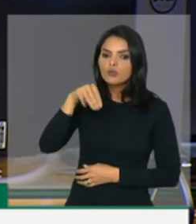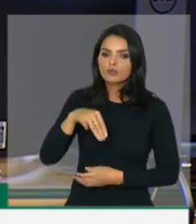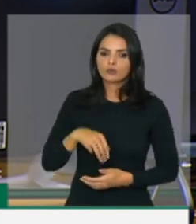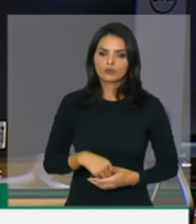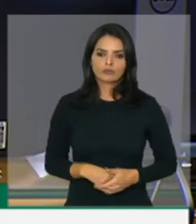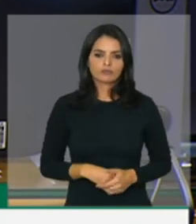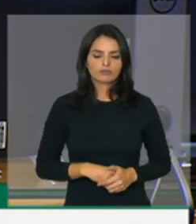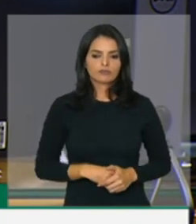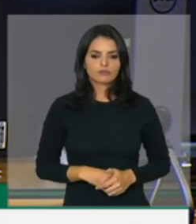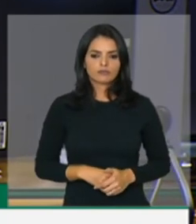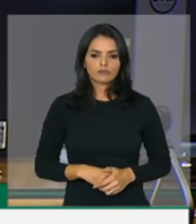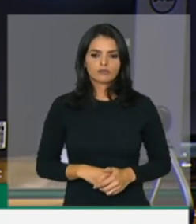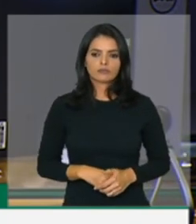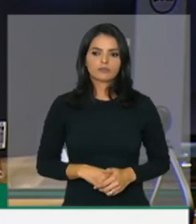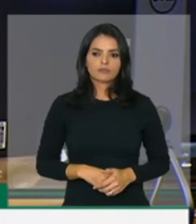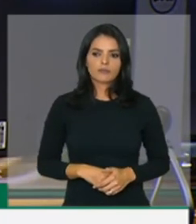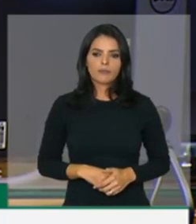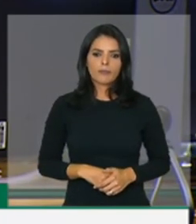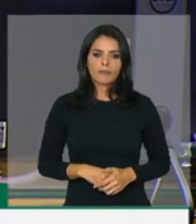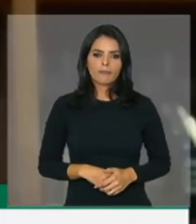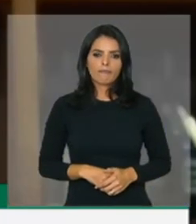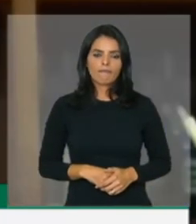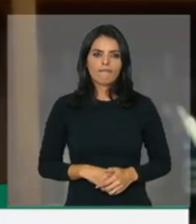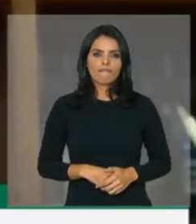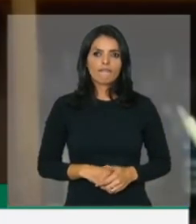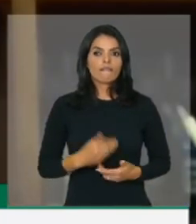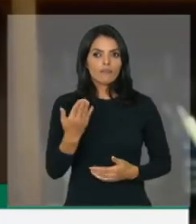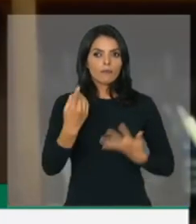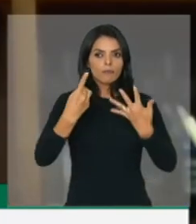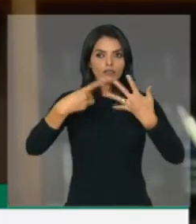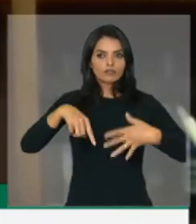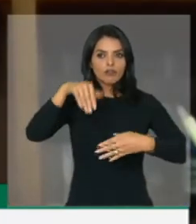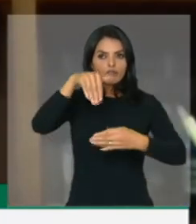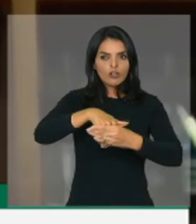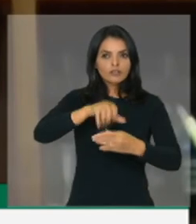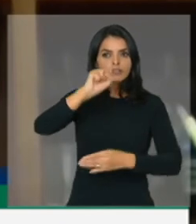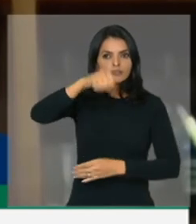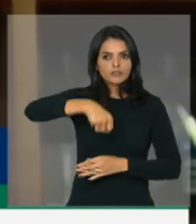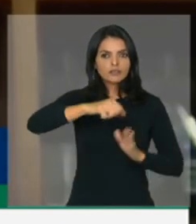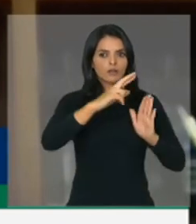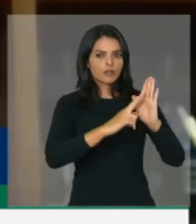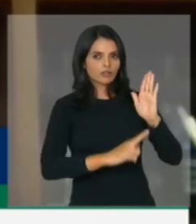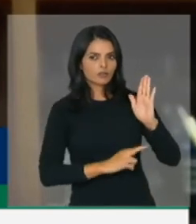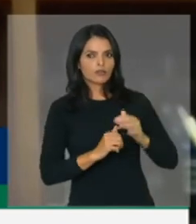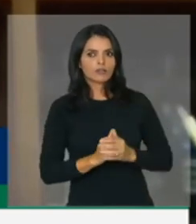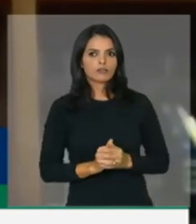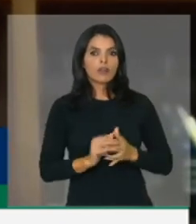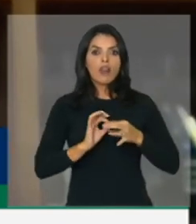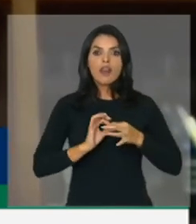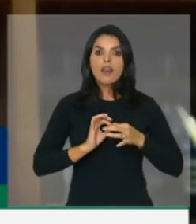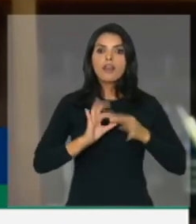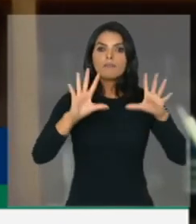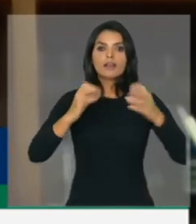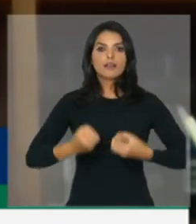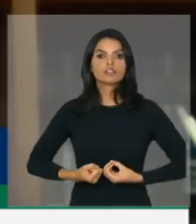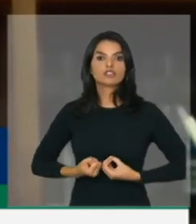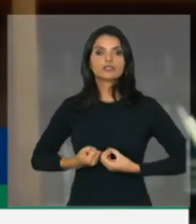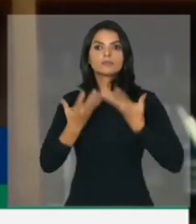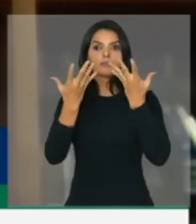impreterível. Senhor presidente, o pessoal vai votar sim ao relatório. Liberdade de